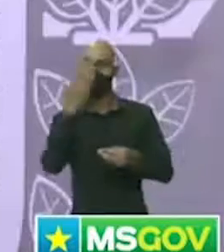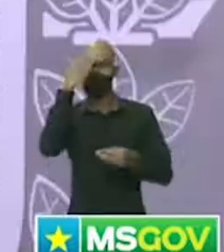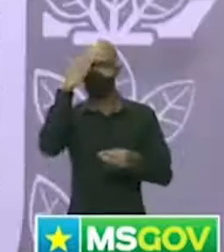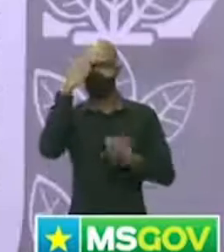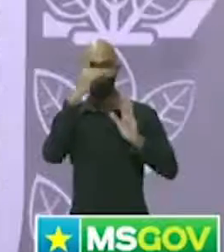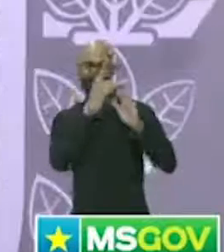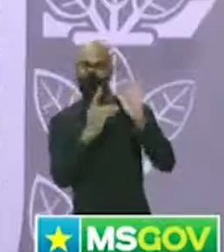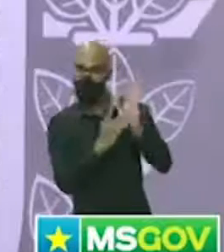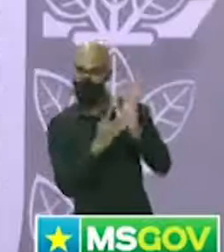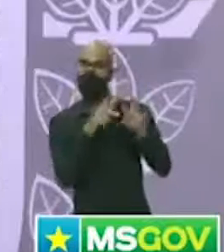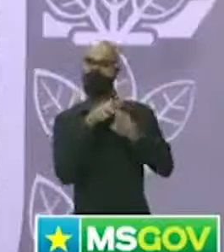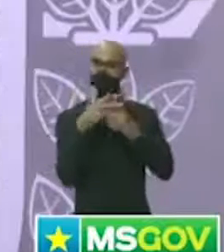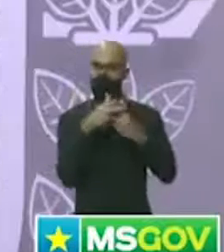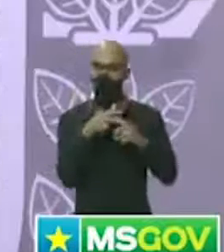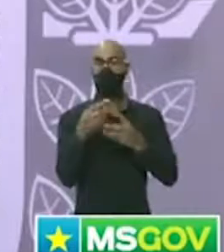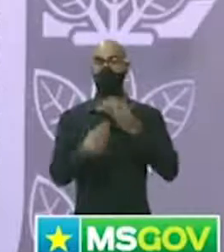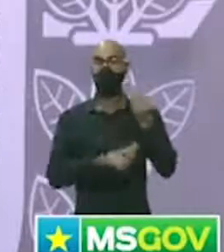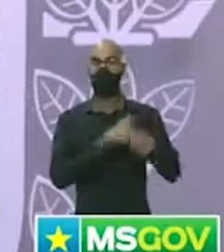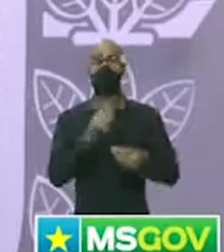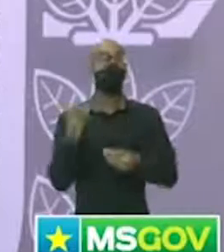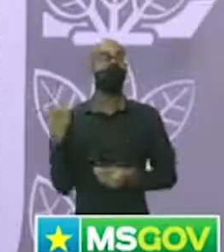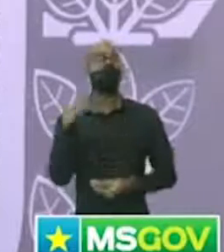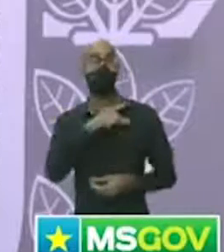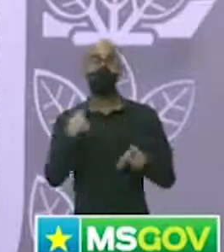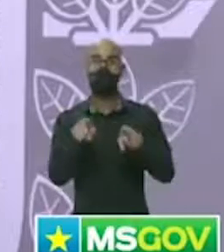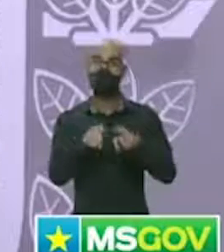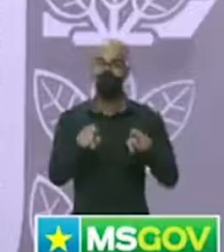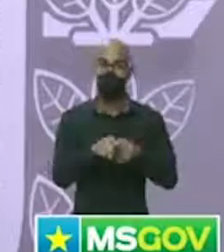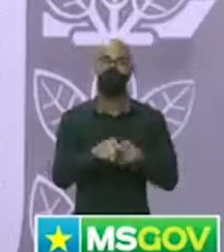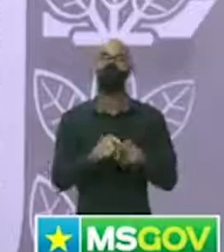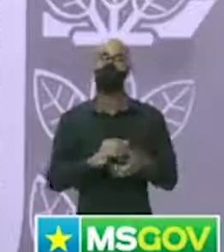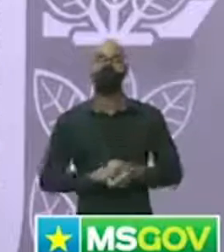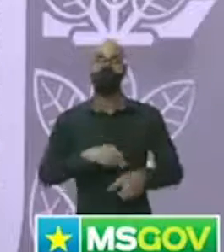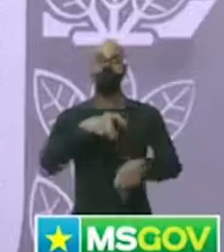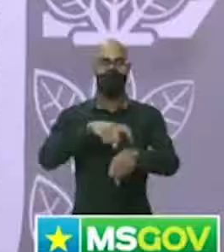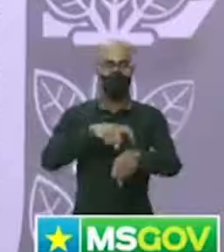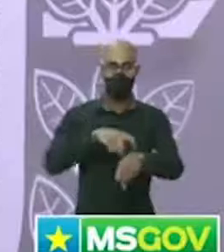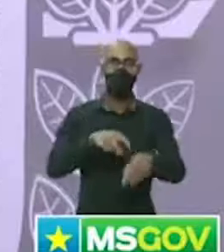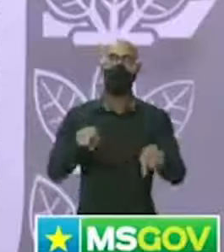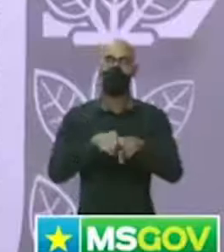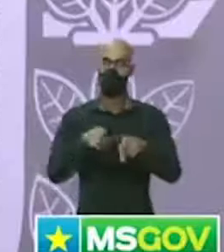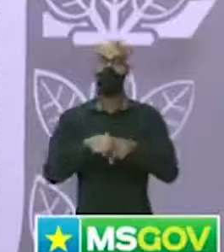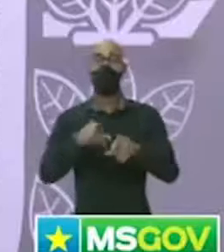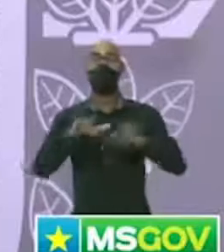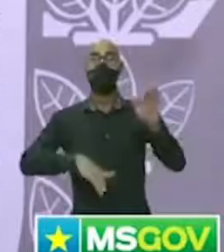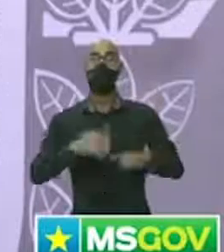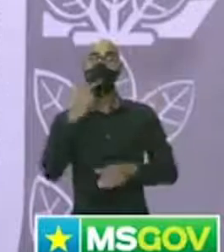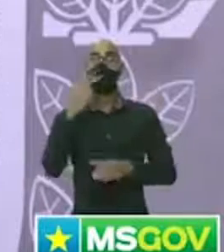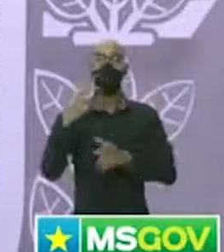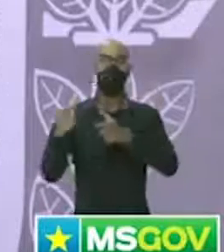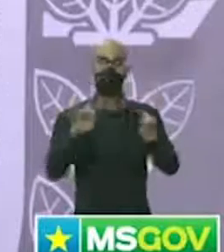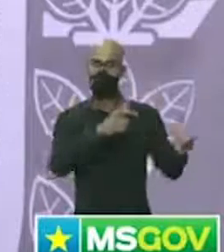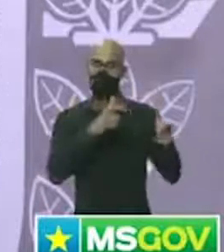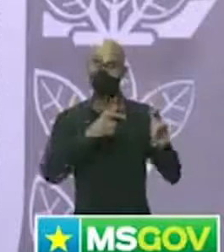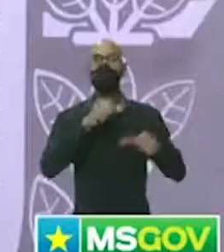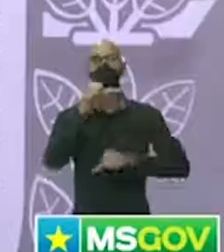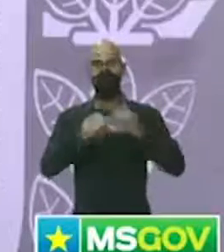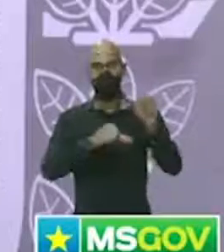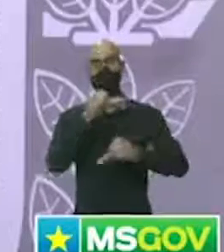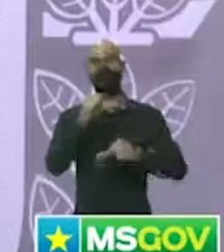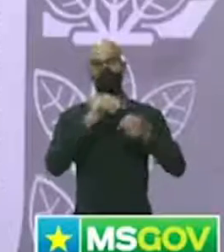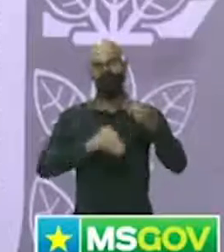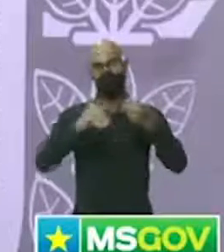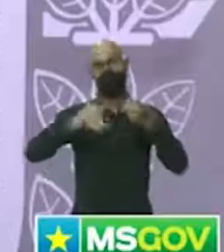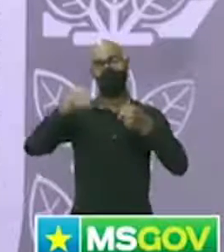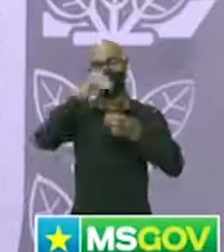essenciais. Estabelecemos o vínculo de lotação e horário vinculado à bandeira e os indicadores eles estão cada